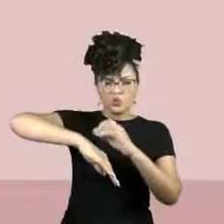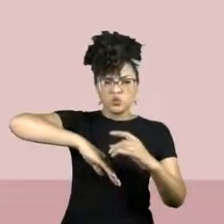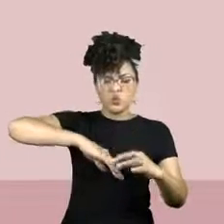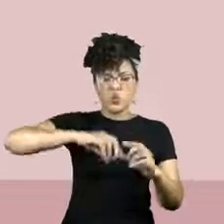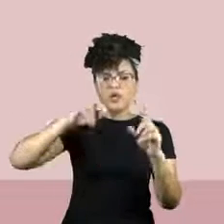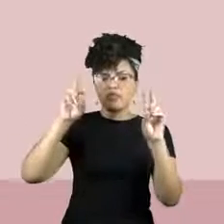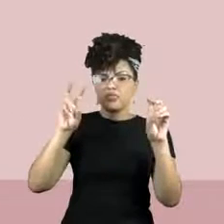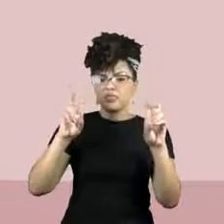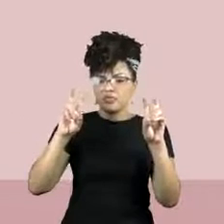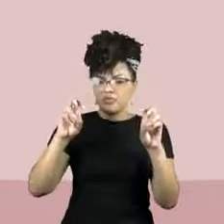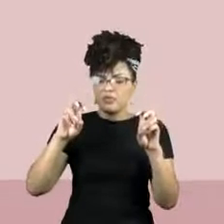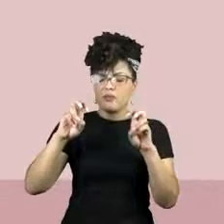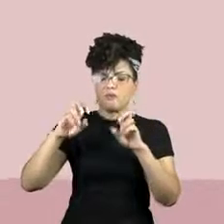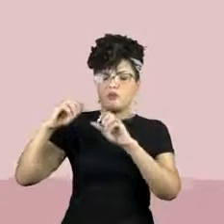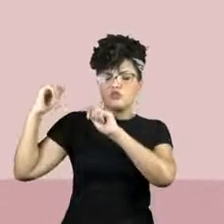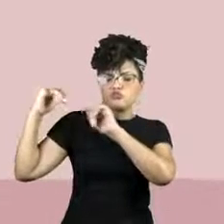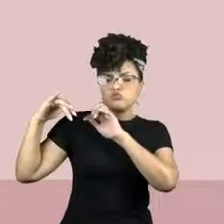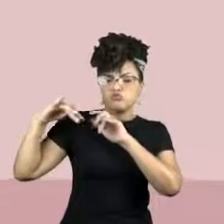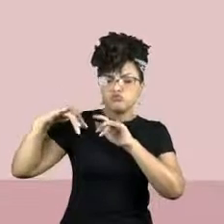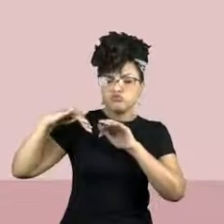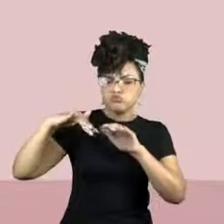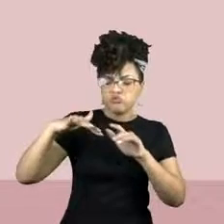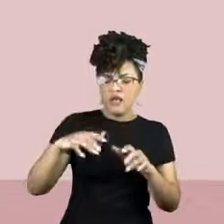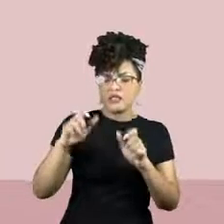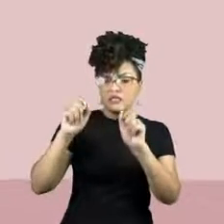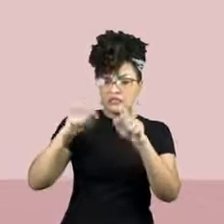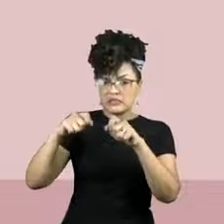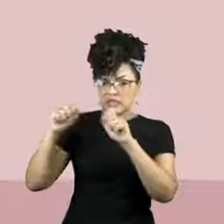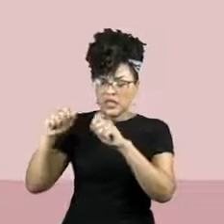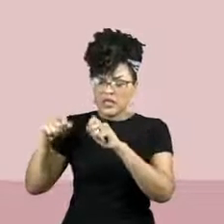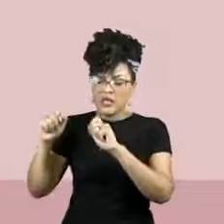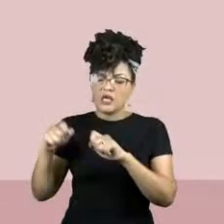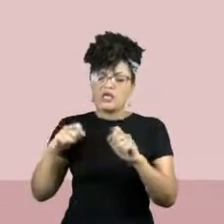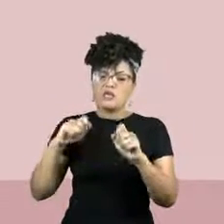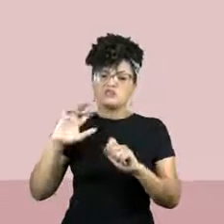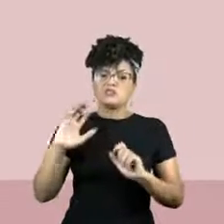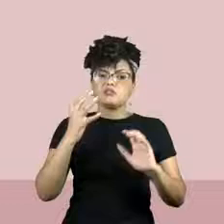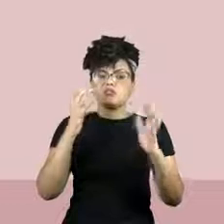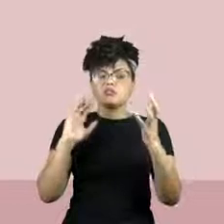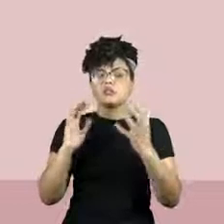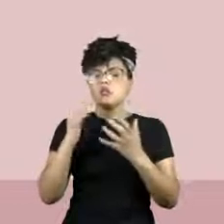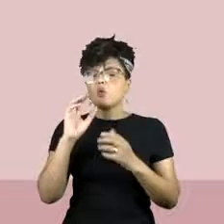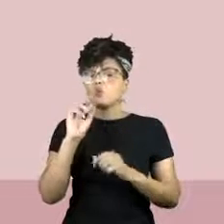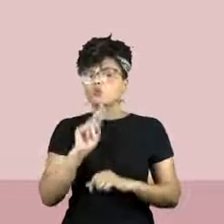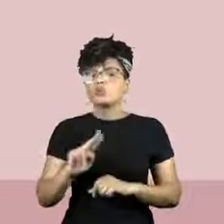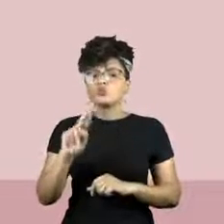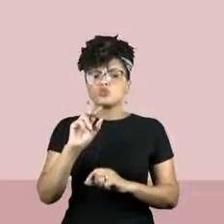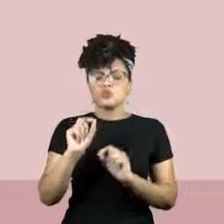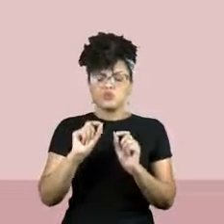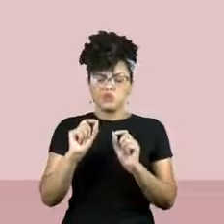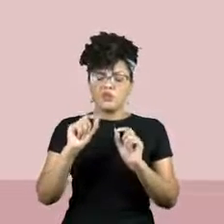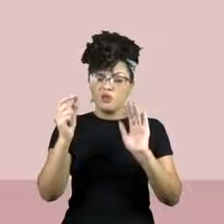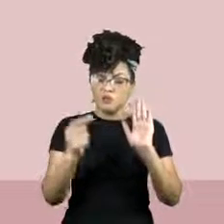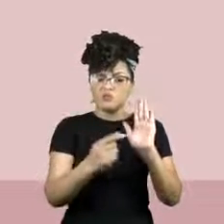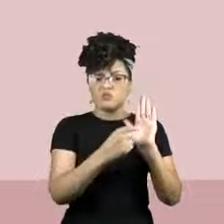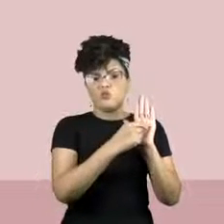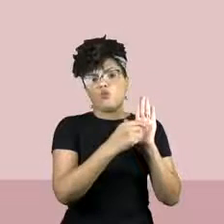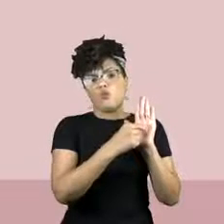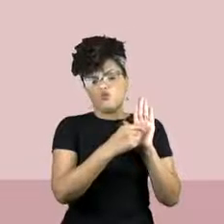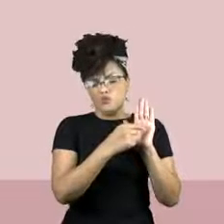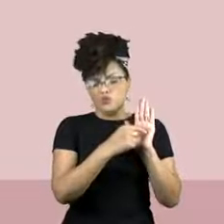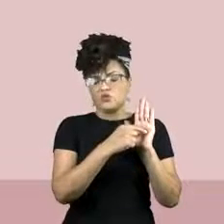envolvem o deslizamento desses maciços, né, de solo ou de rocha, eles tendem a utilizar softwares. Tá? Por